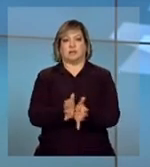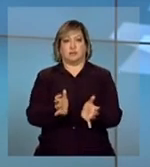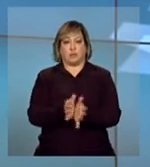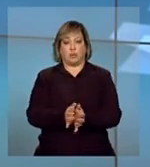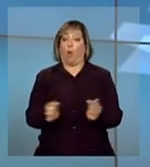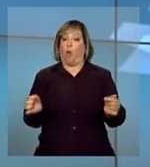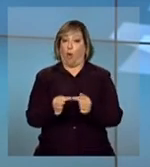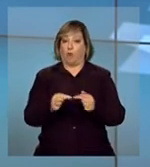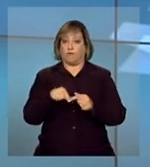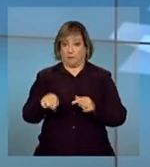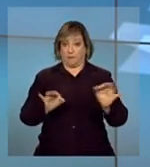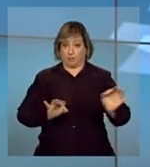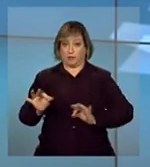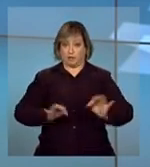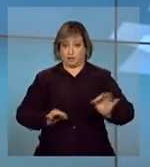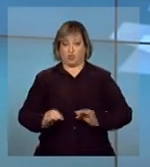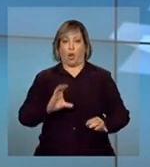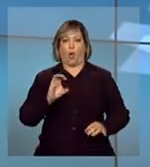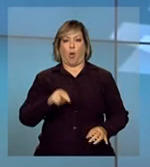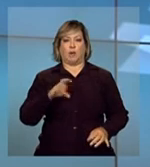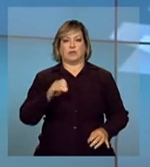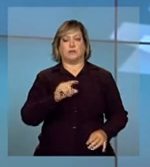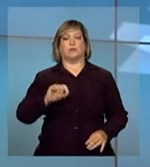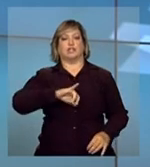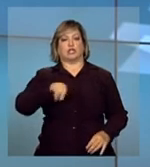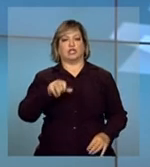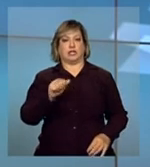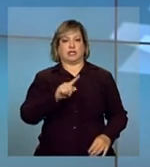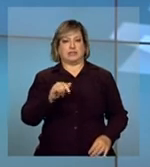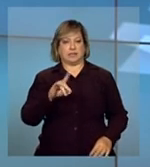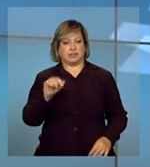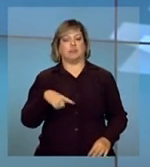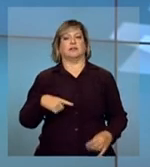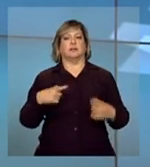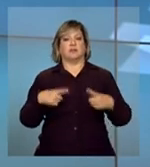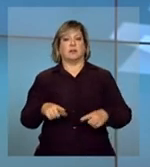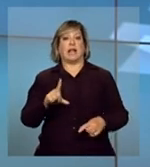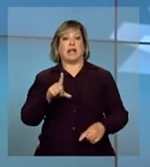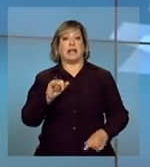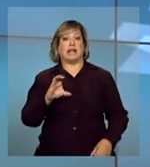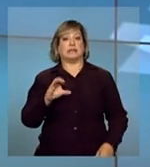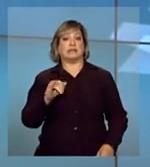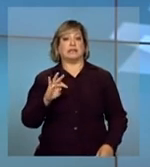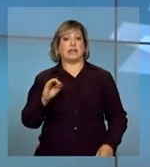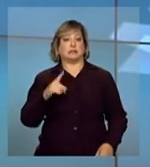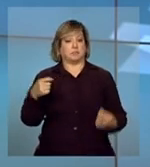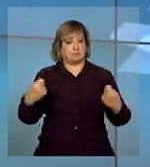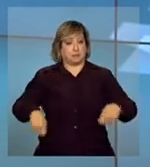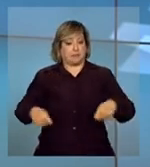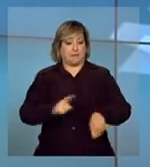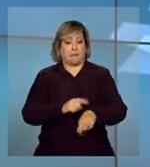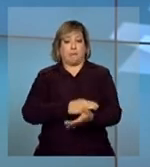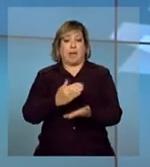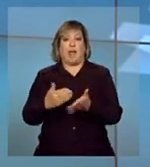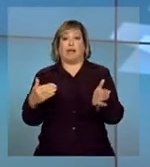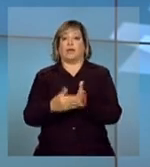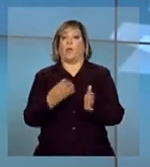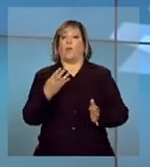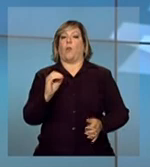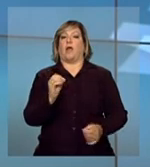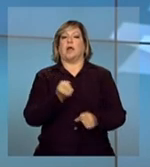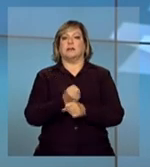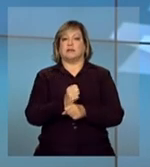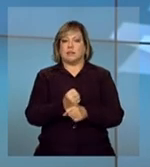De acordo com o projeto, as concessões de jazidas serão feitas por meio de licitação e terão prazo de 40